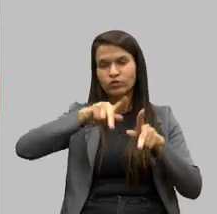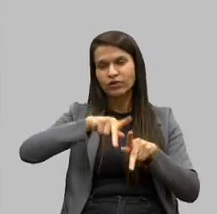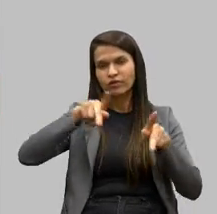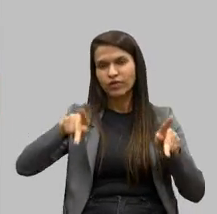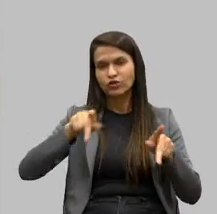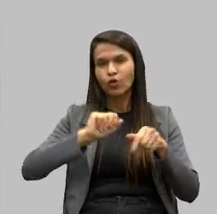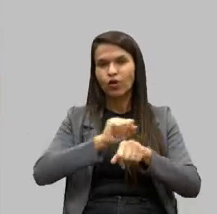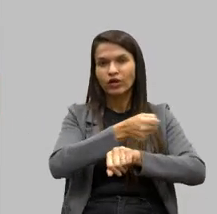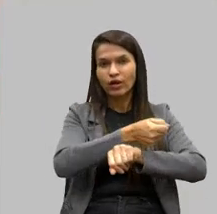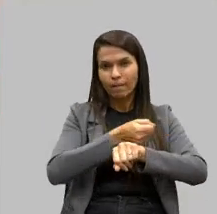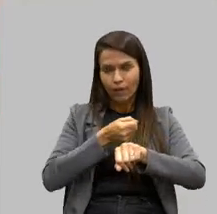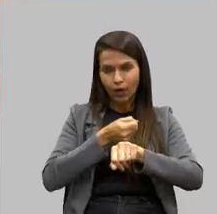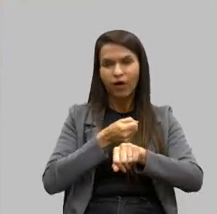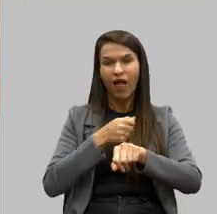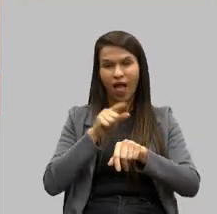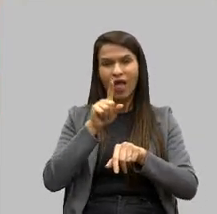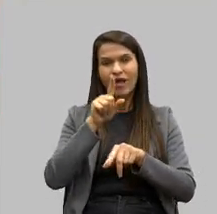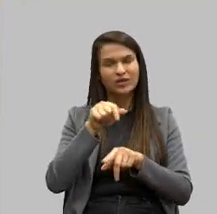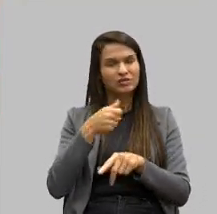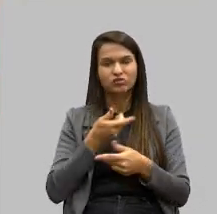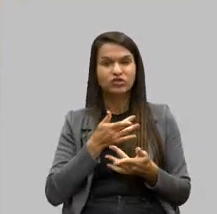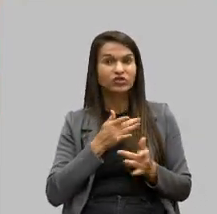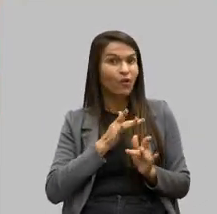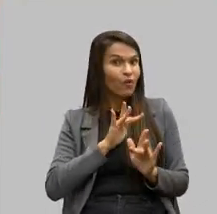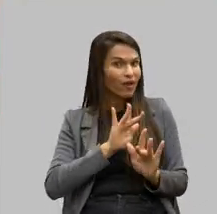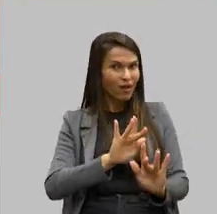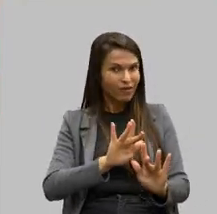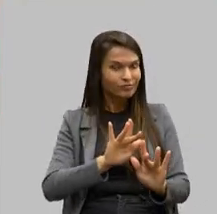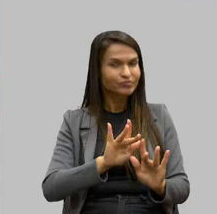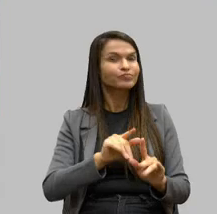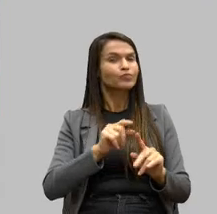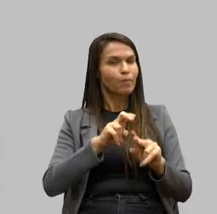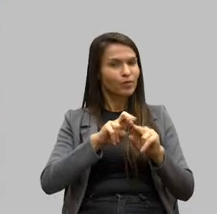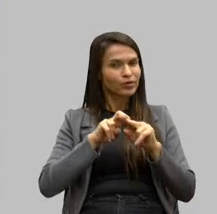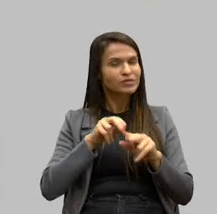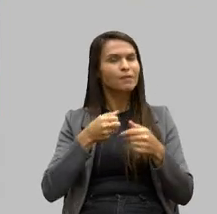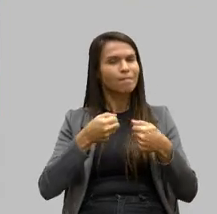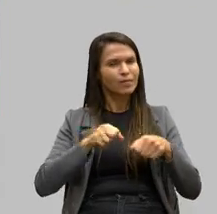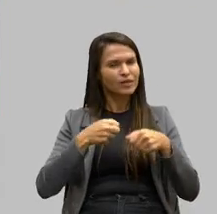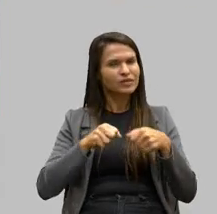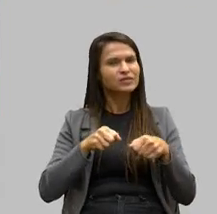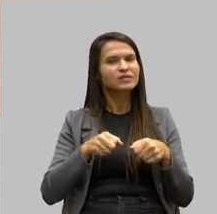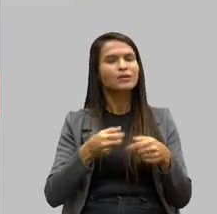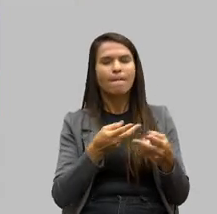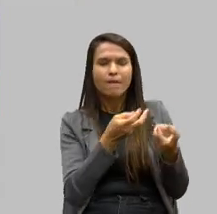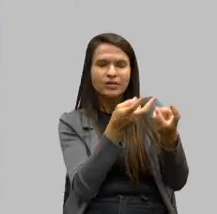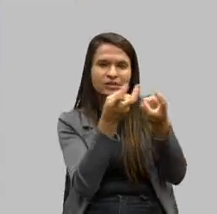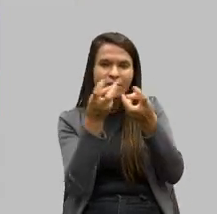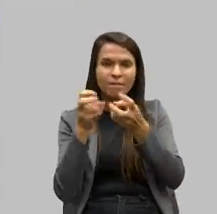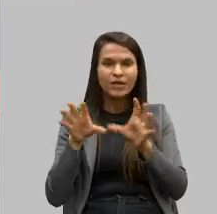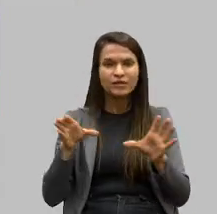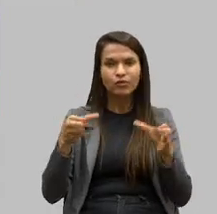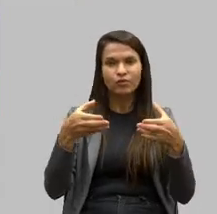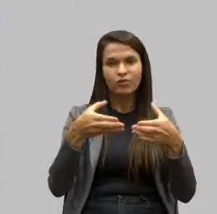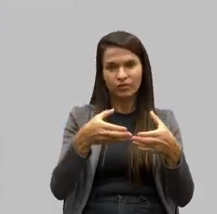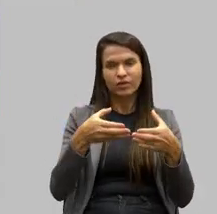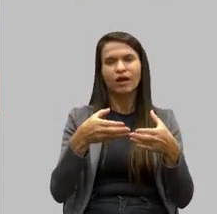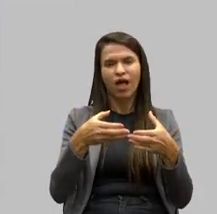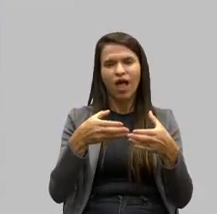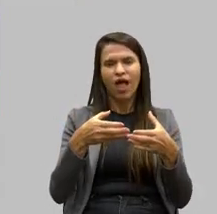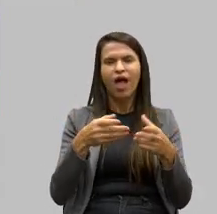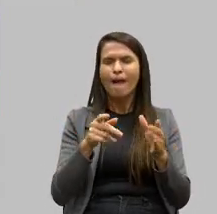quilombolas. É isso que a gente não quer. Então, é por isso que eu preciso ouvir essas comunidades. A gente fala, são questões muito